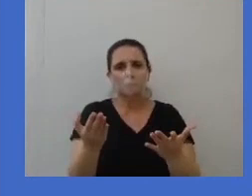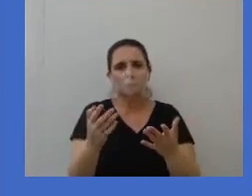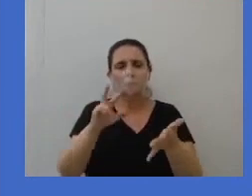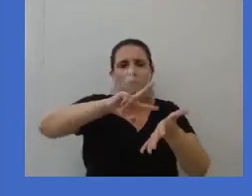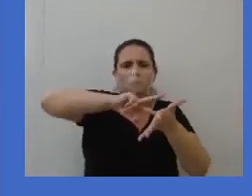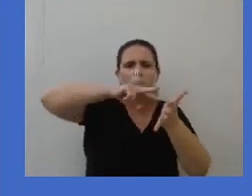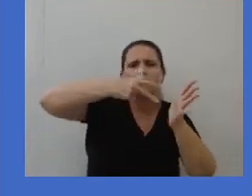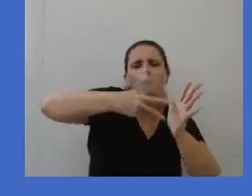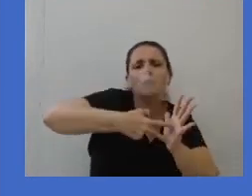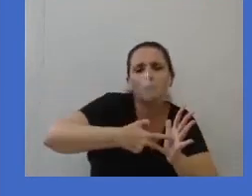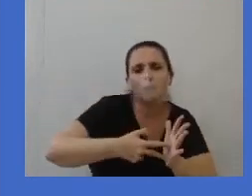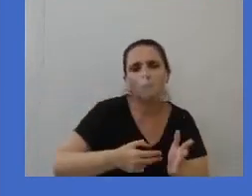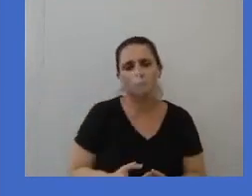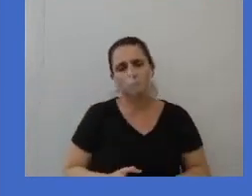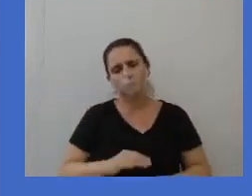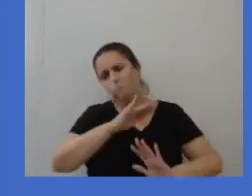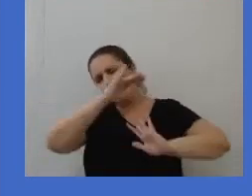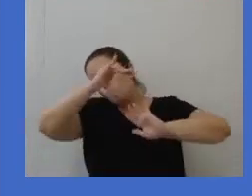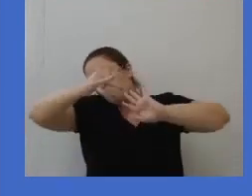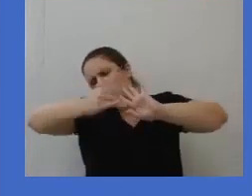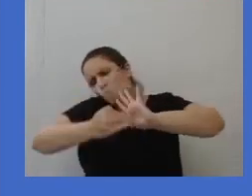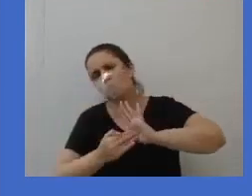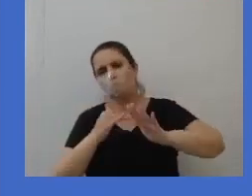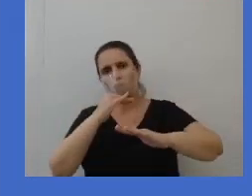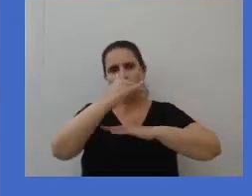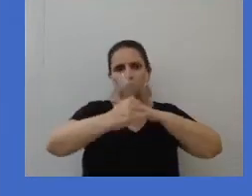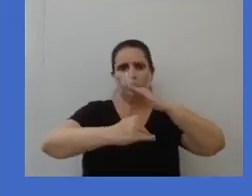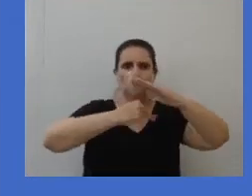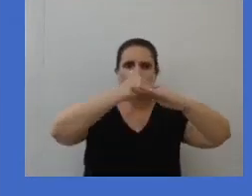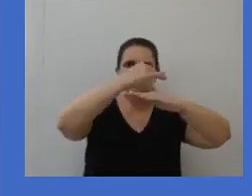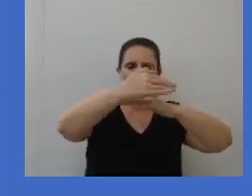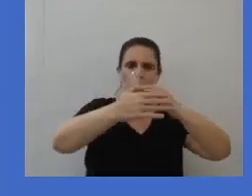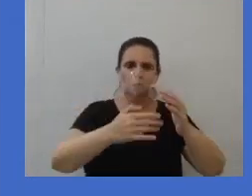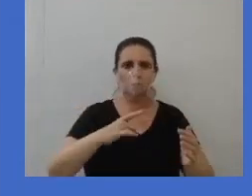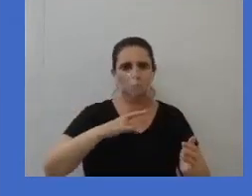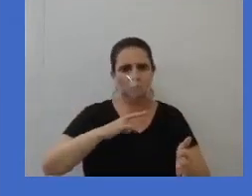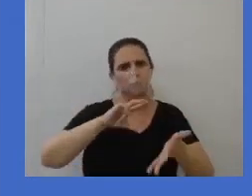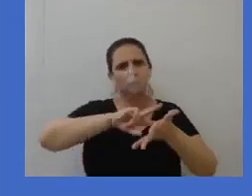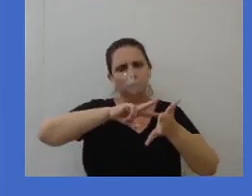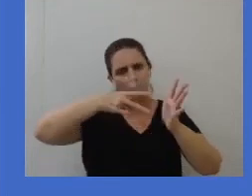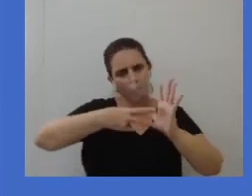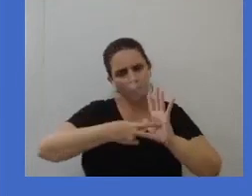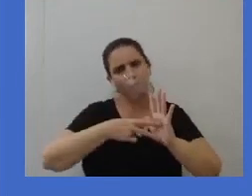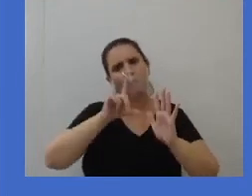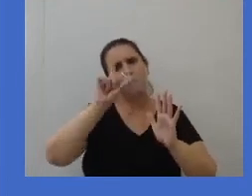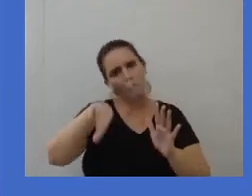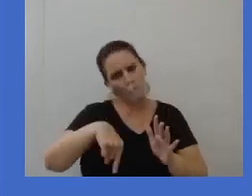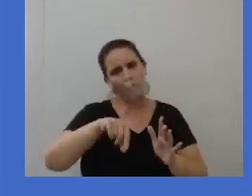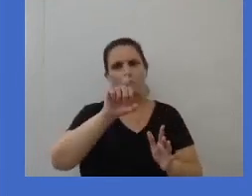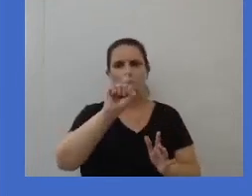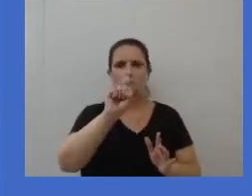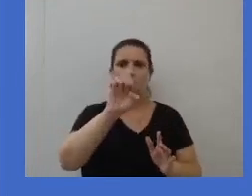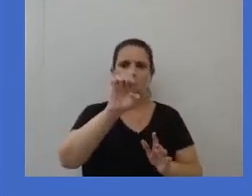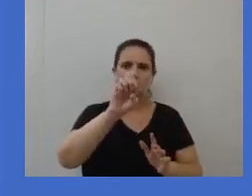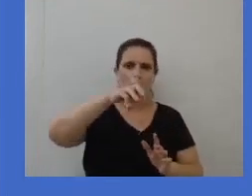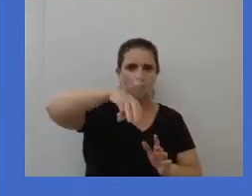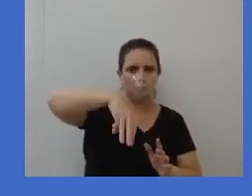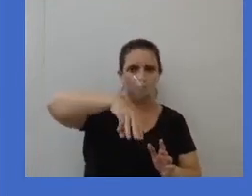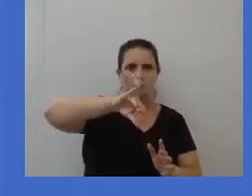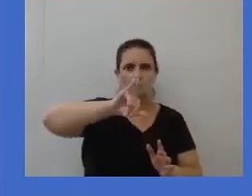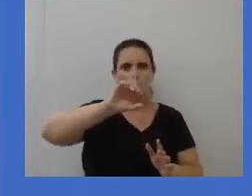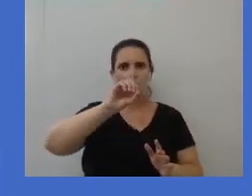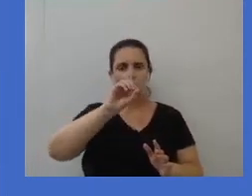significado. Gente, todo processo que produz sentido É uma